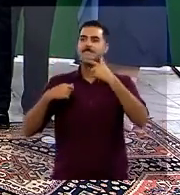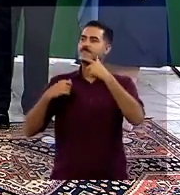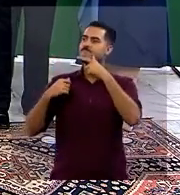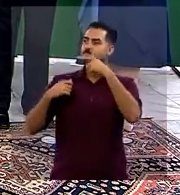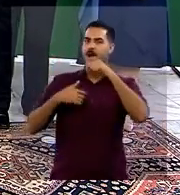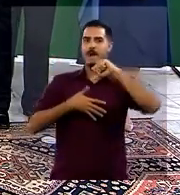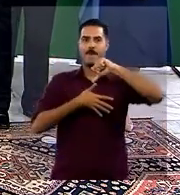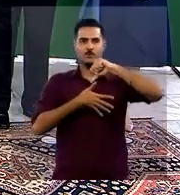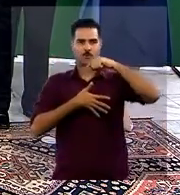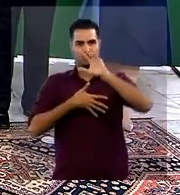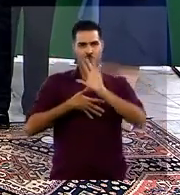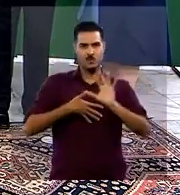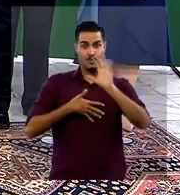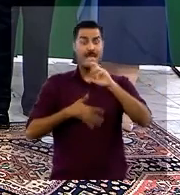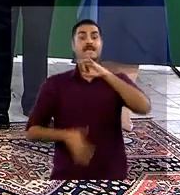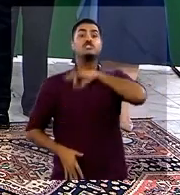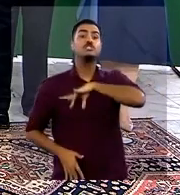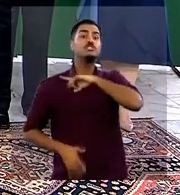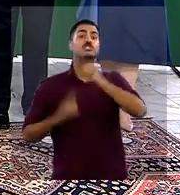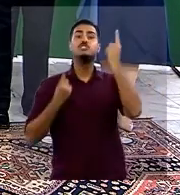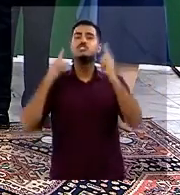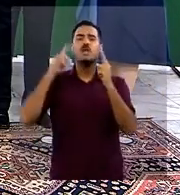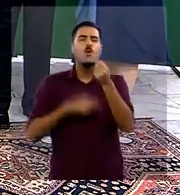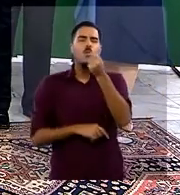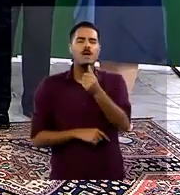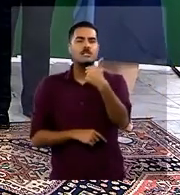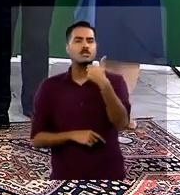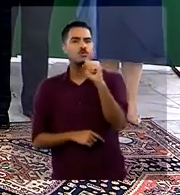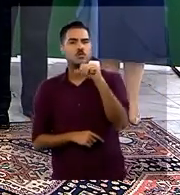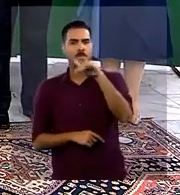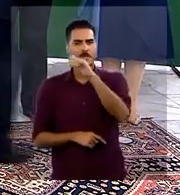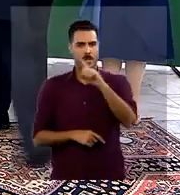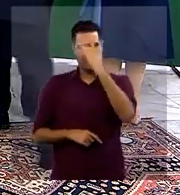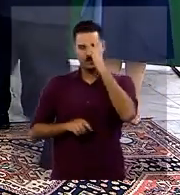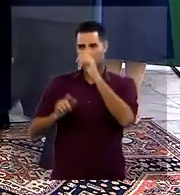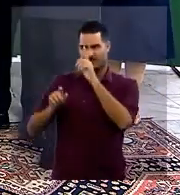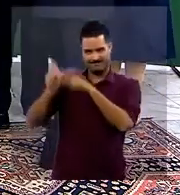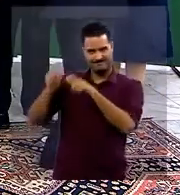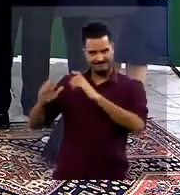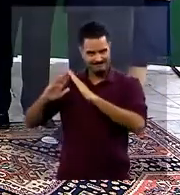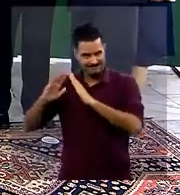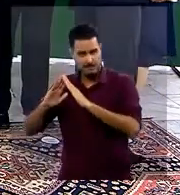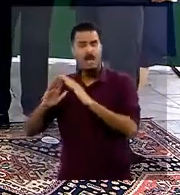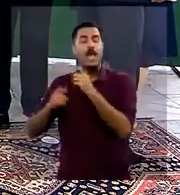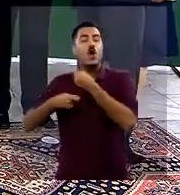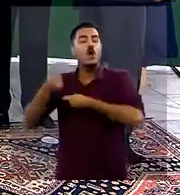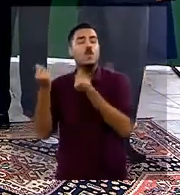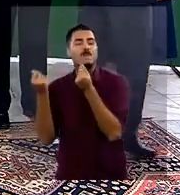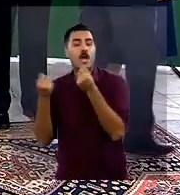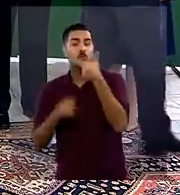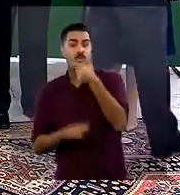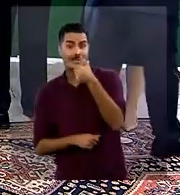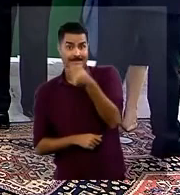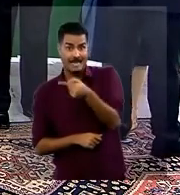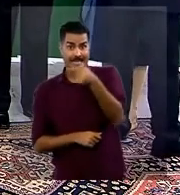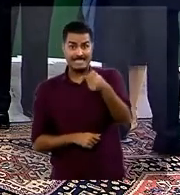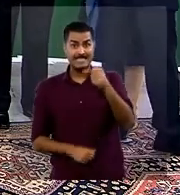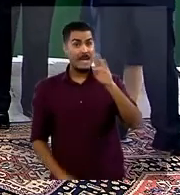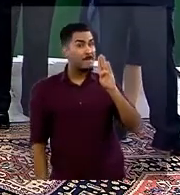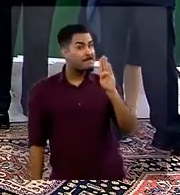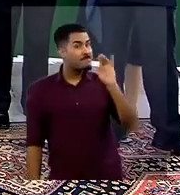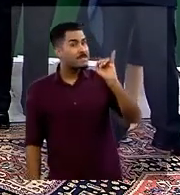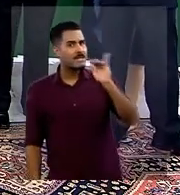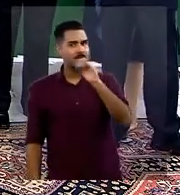O Chile tem quase 18 milhões de habitantes e uma economia de 277 bilhões